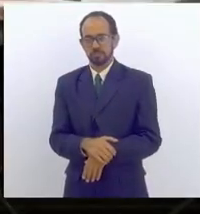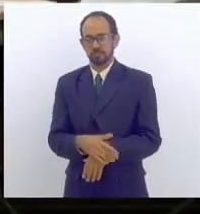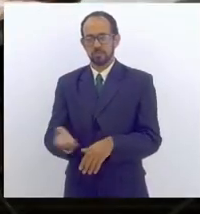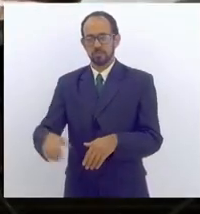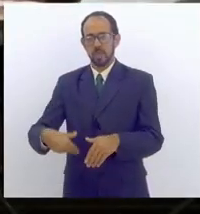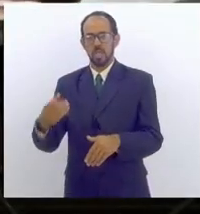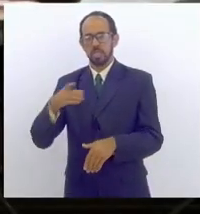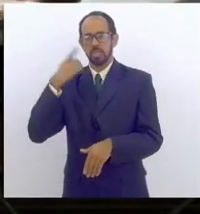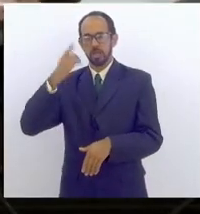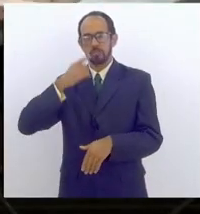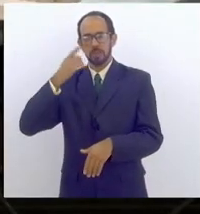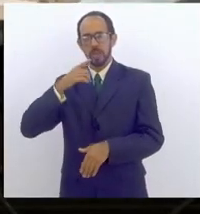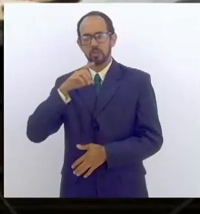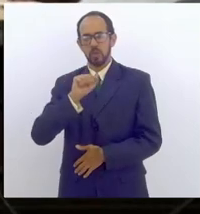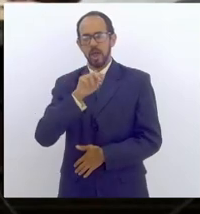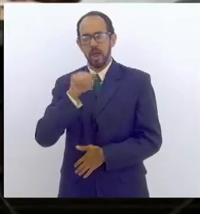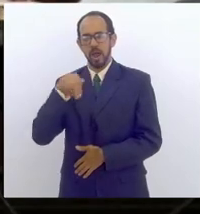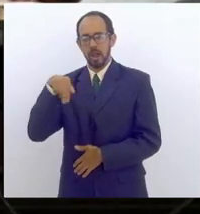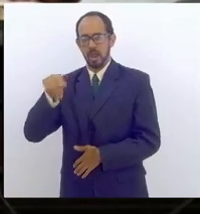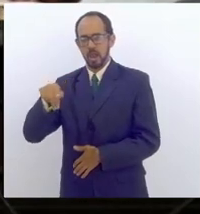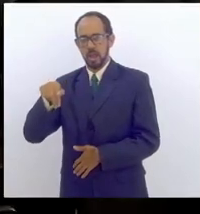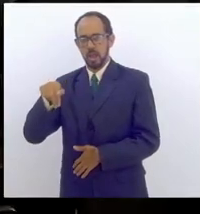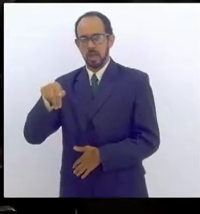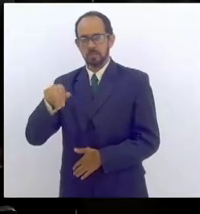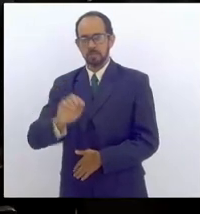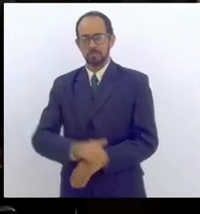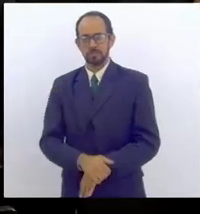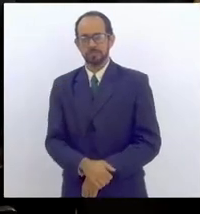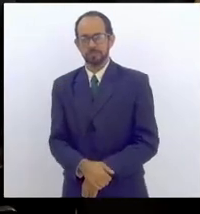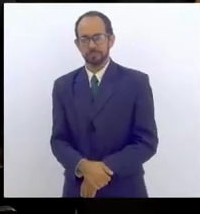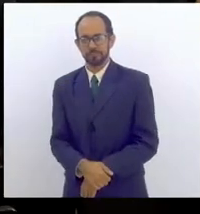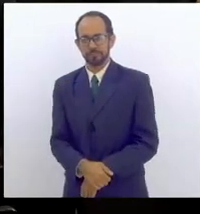Deputado Alan Lopes.